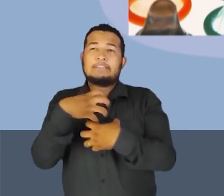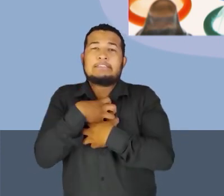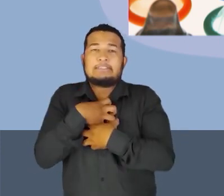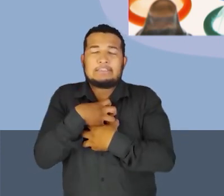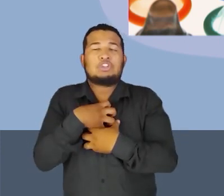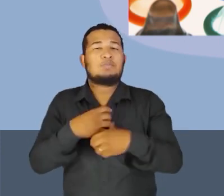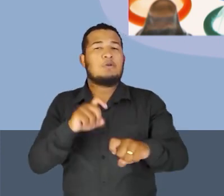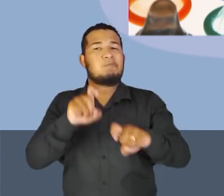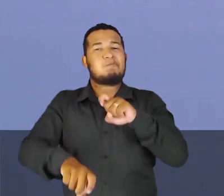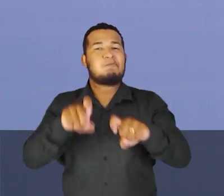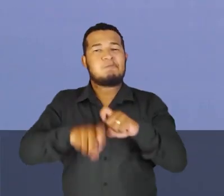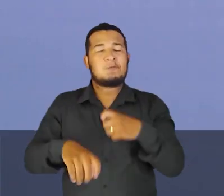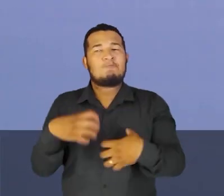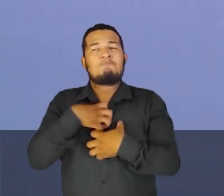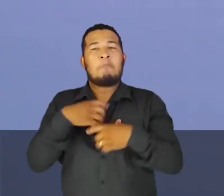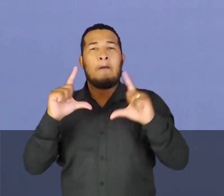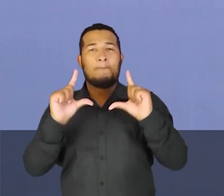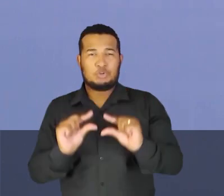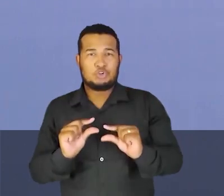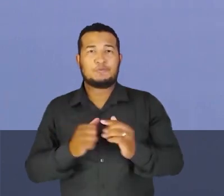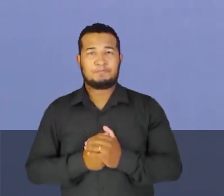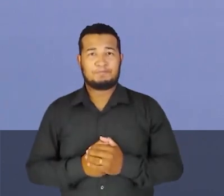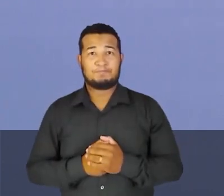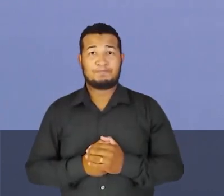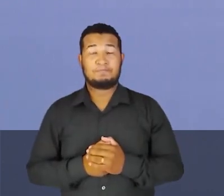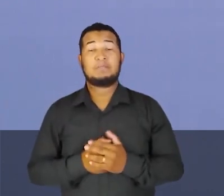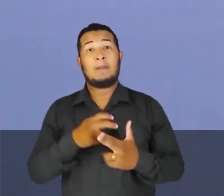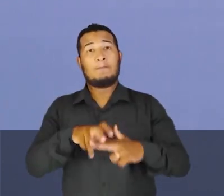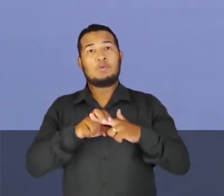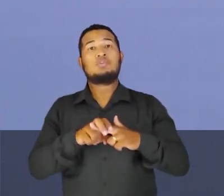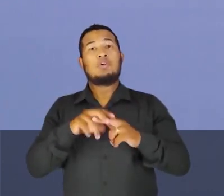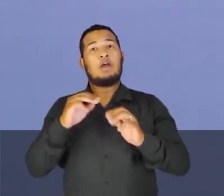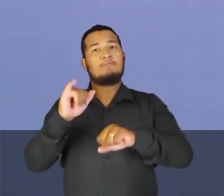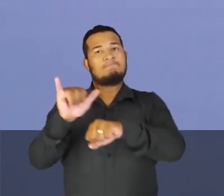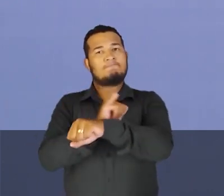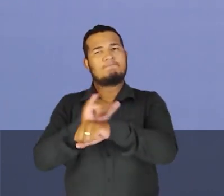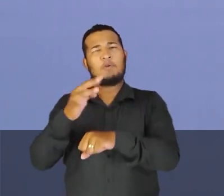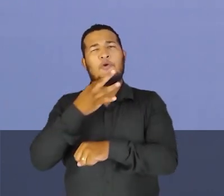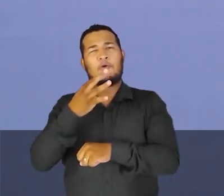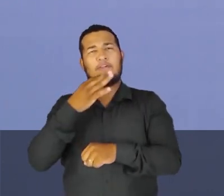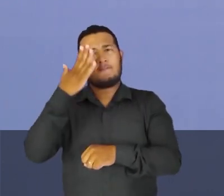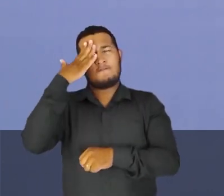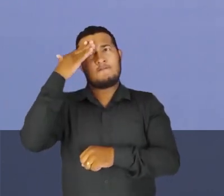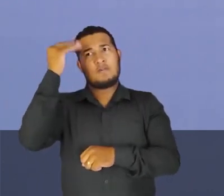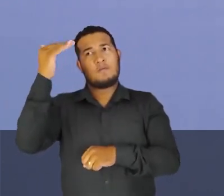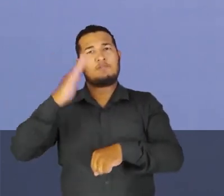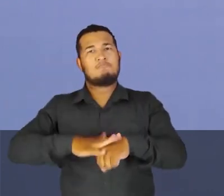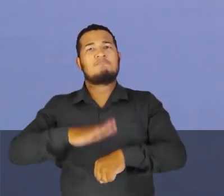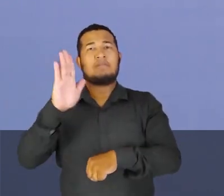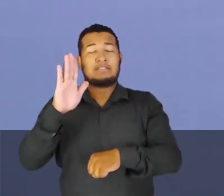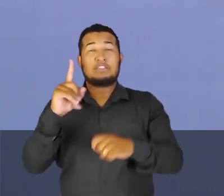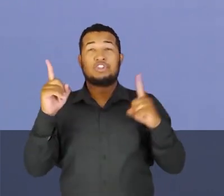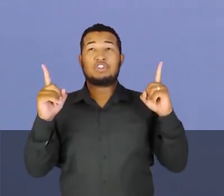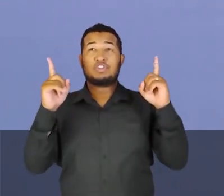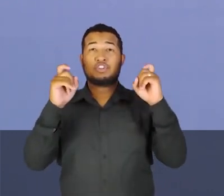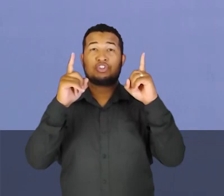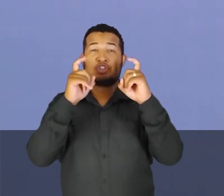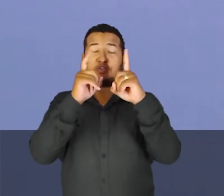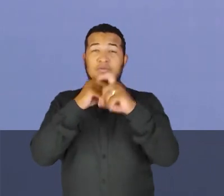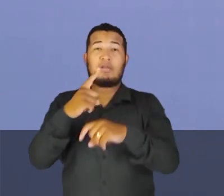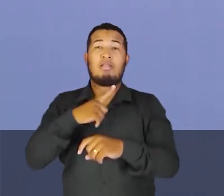relação sexual. Então, volto para cá. Então, esse método, como eu disse, que é o método mais conhecido de todos, né, dificilmente